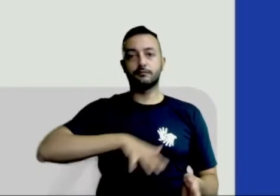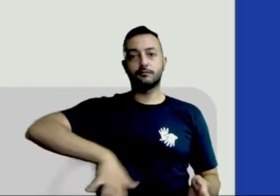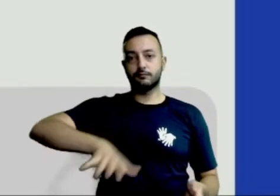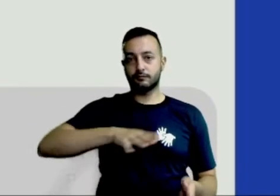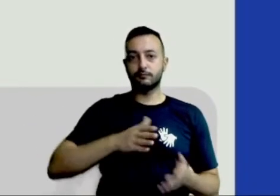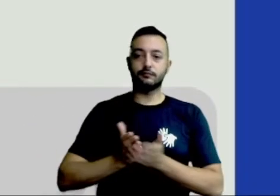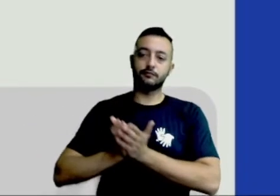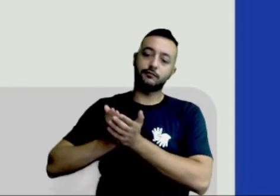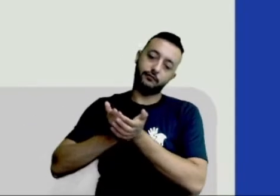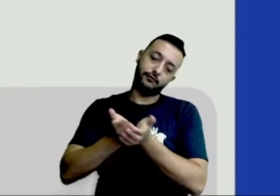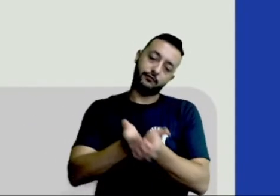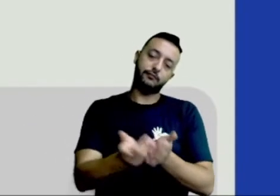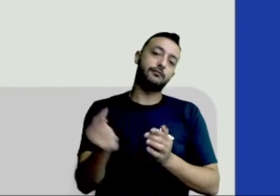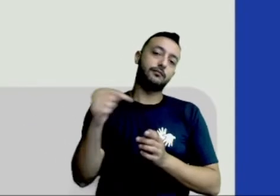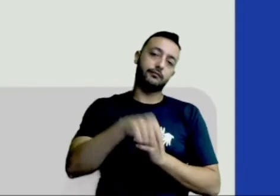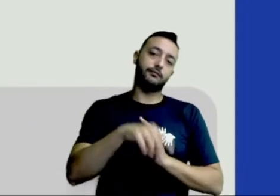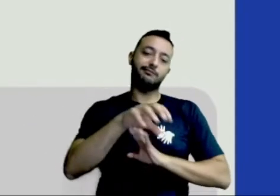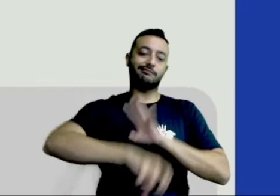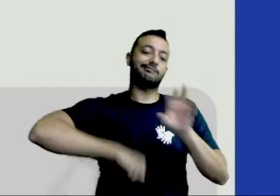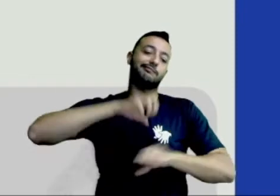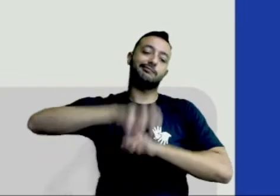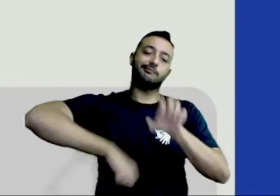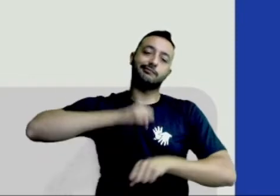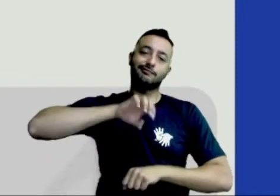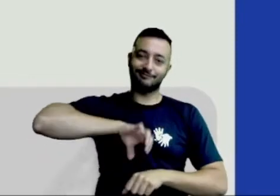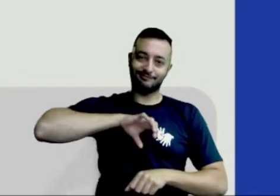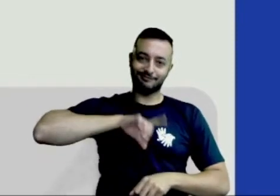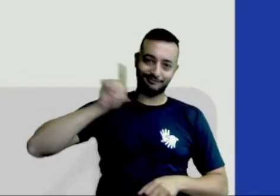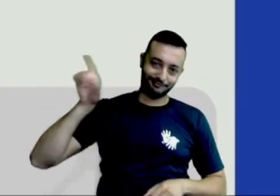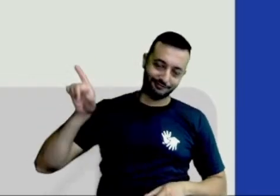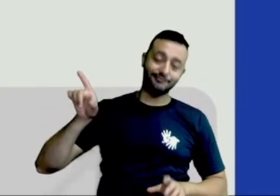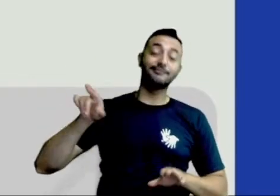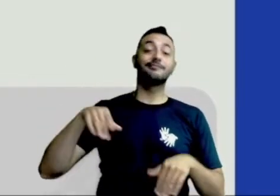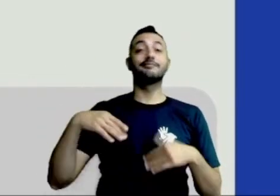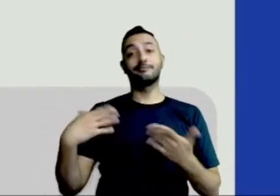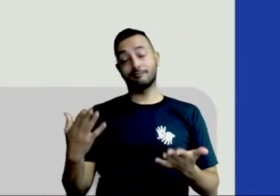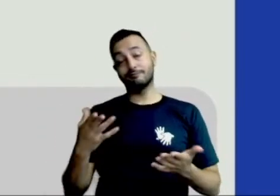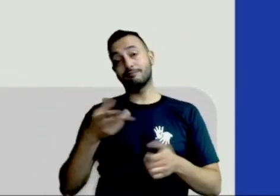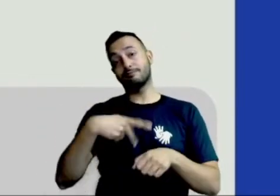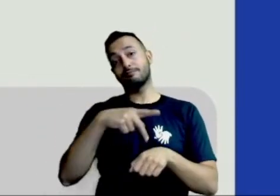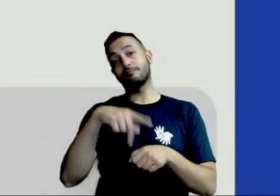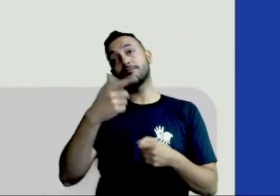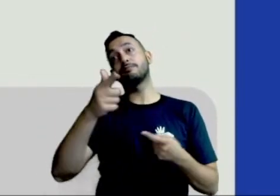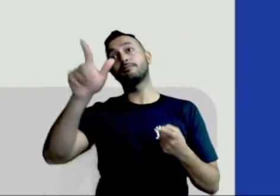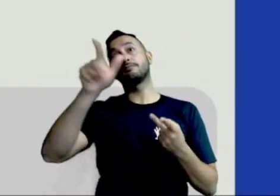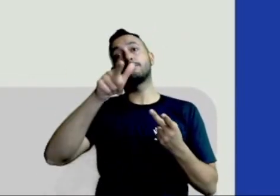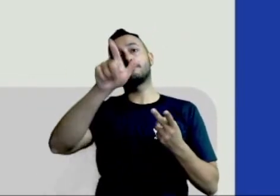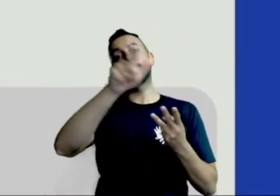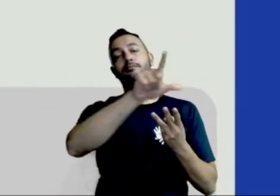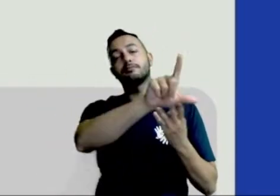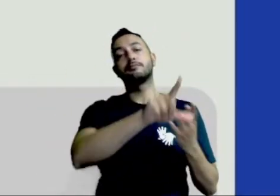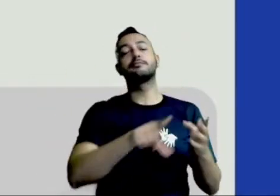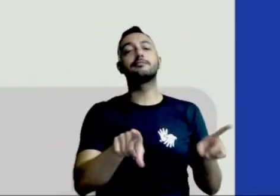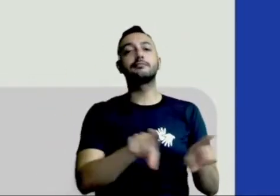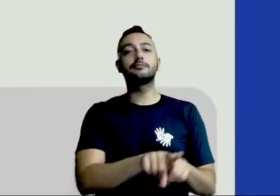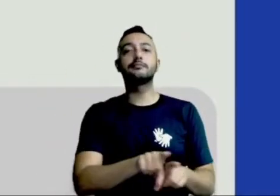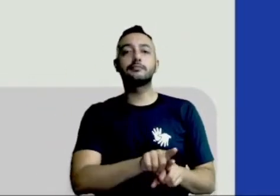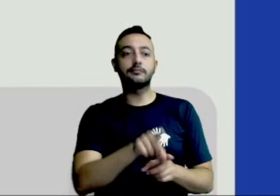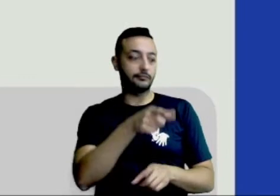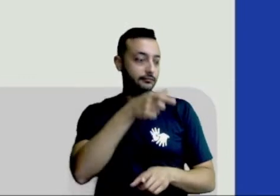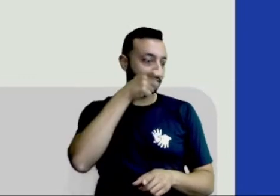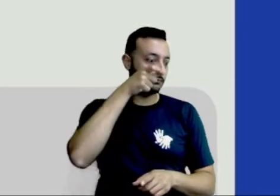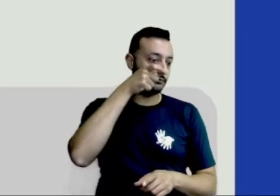ele foi colonizado pelos portugueses no entanto outras Nações também viram aqui no território